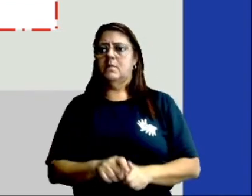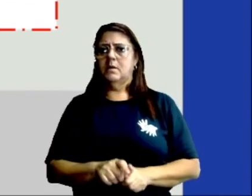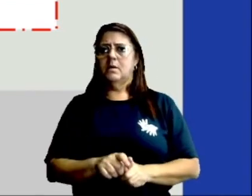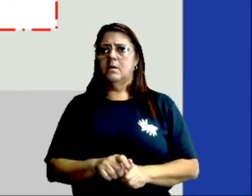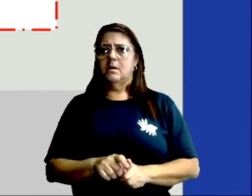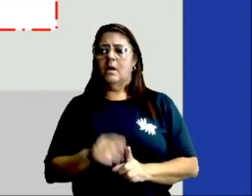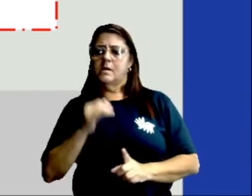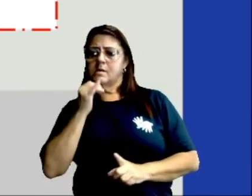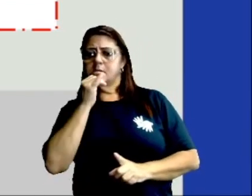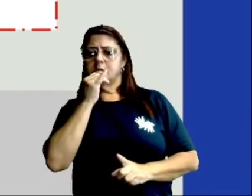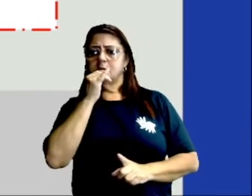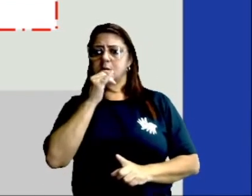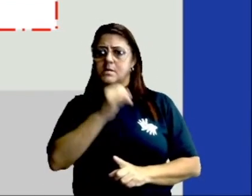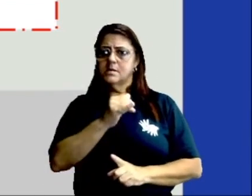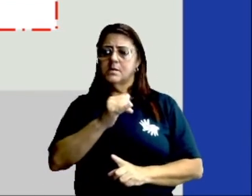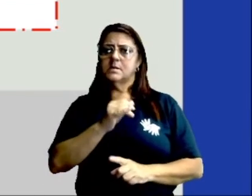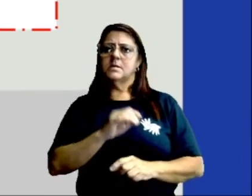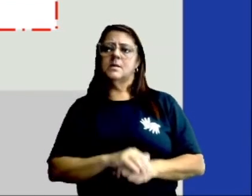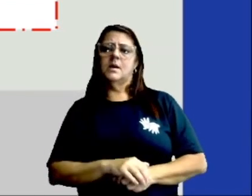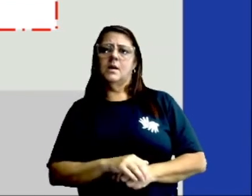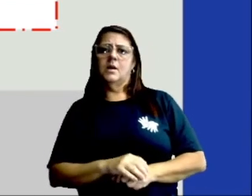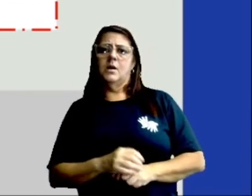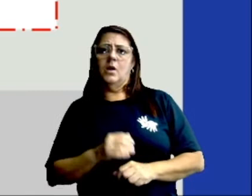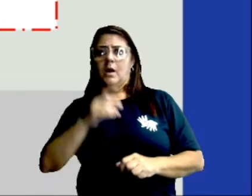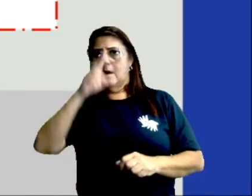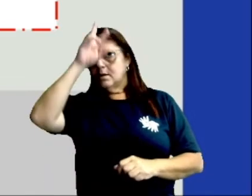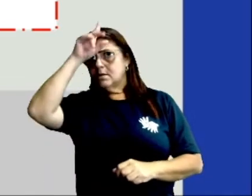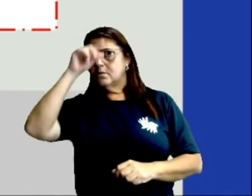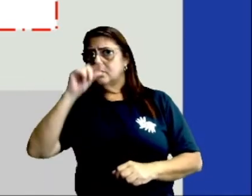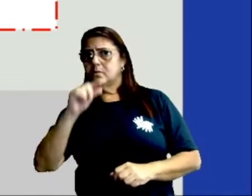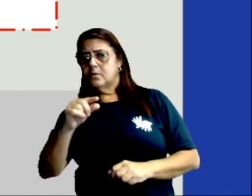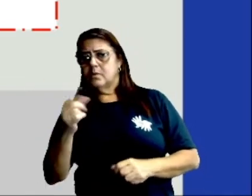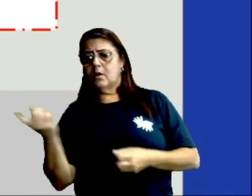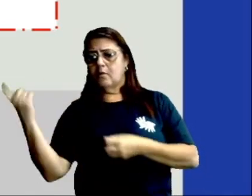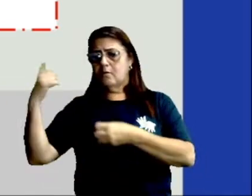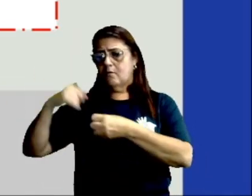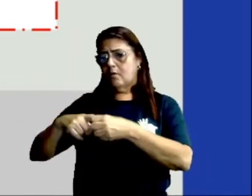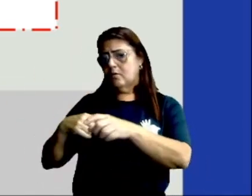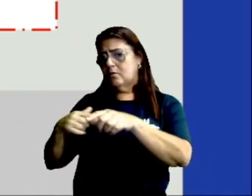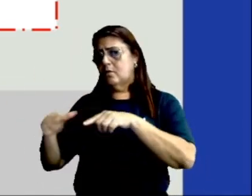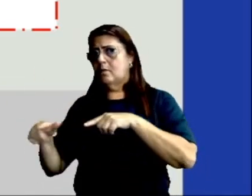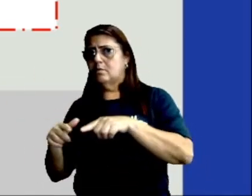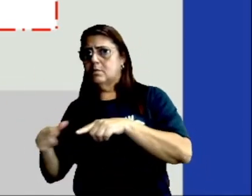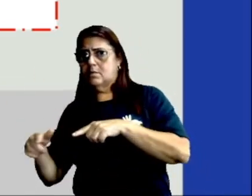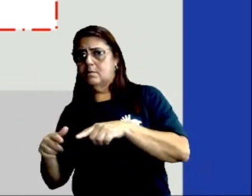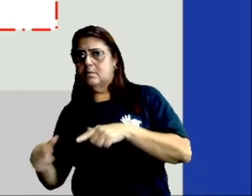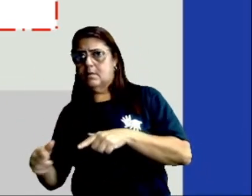Disseram as formigas e voltaram para o trabalho dando risada. Então aí nós identificamos todas as falas do